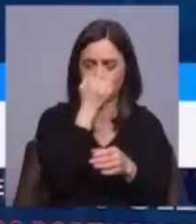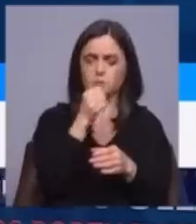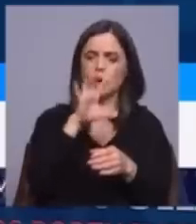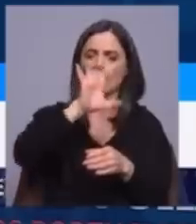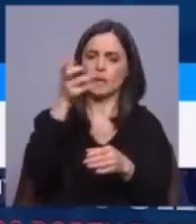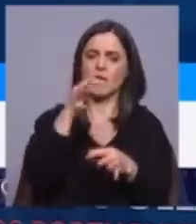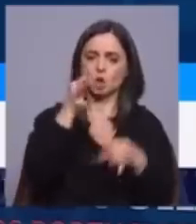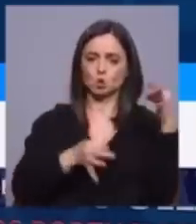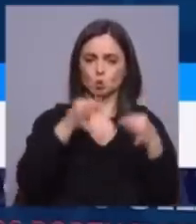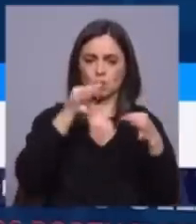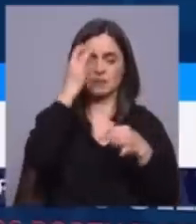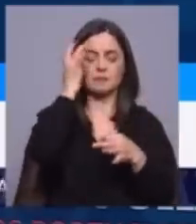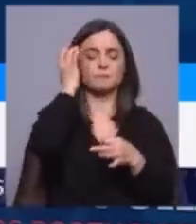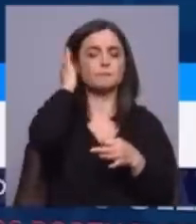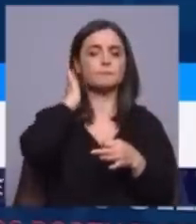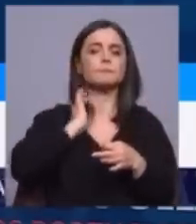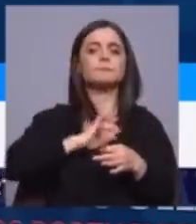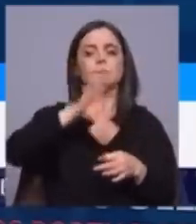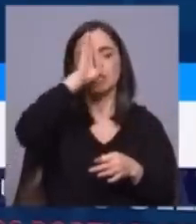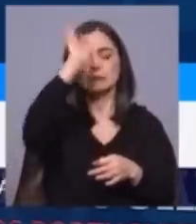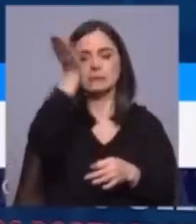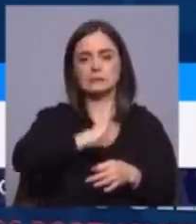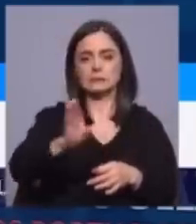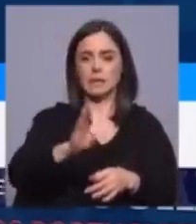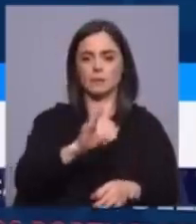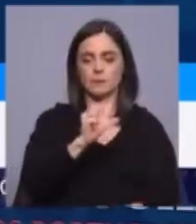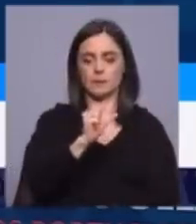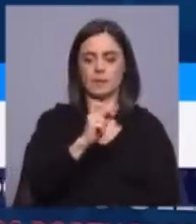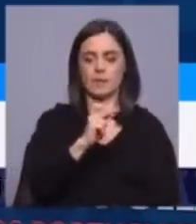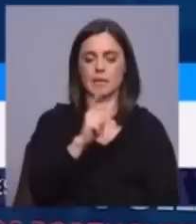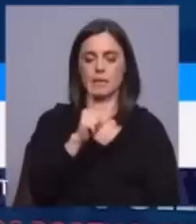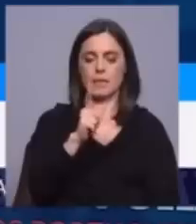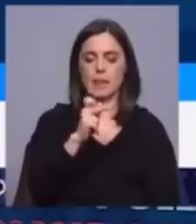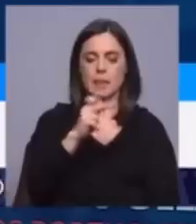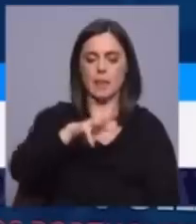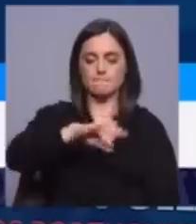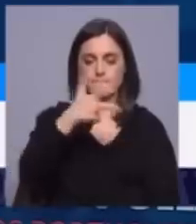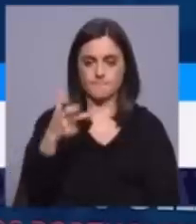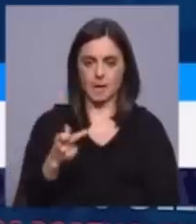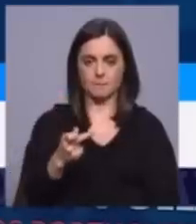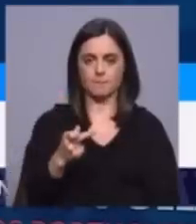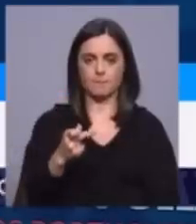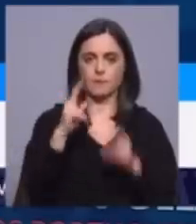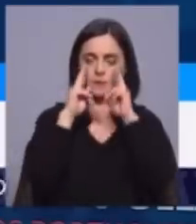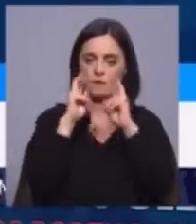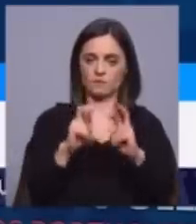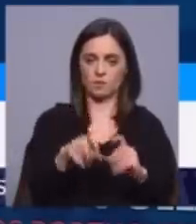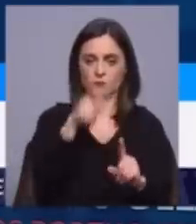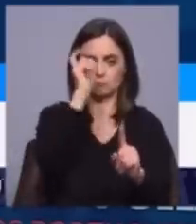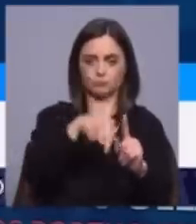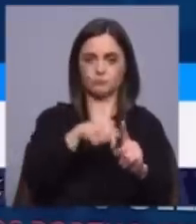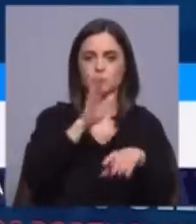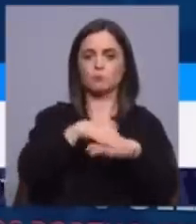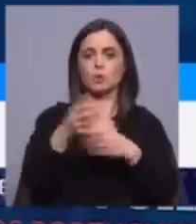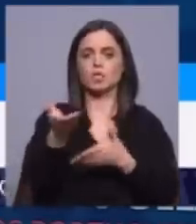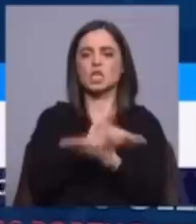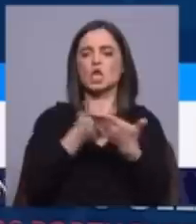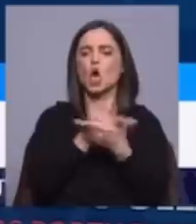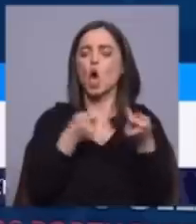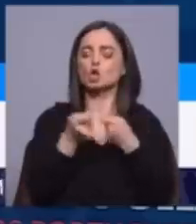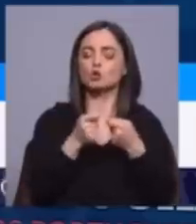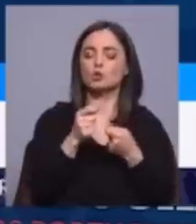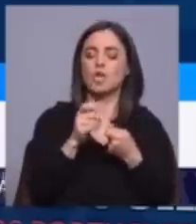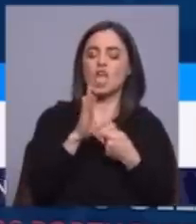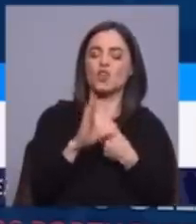justiça é sabido que João Gama está a ser investigado pelos negócios do lítio e do